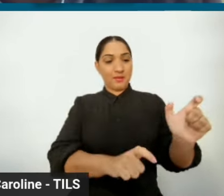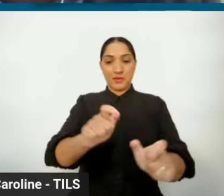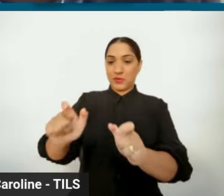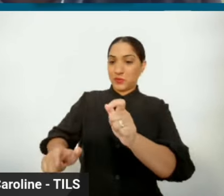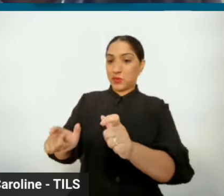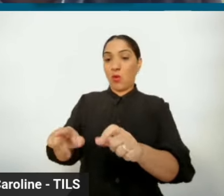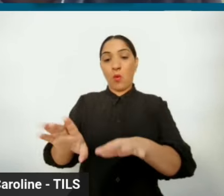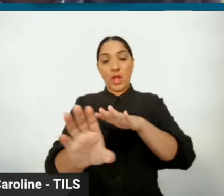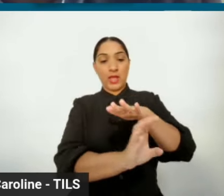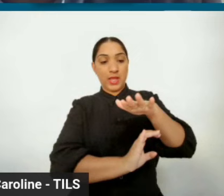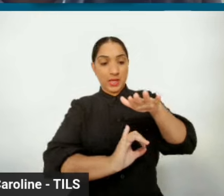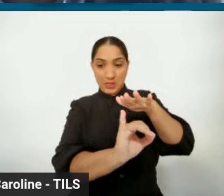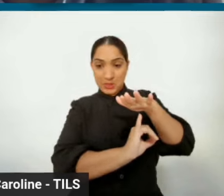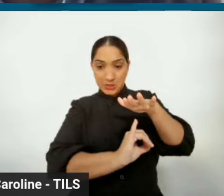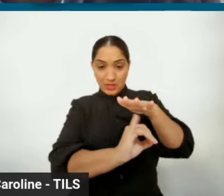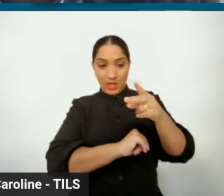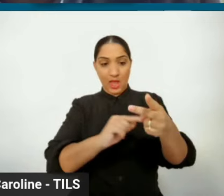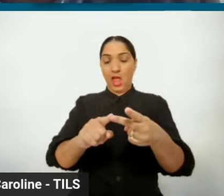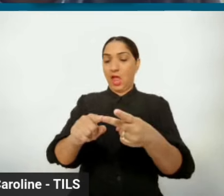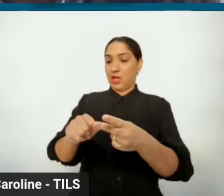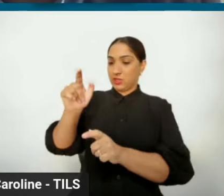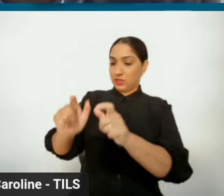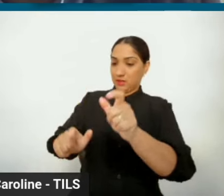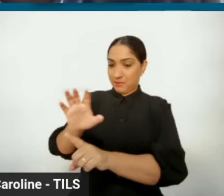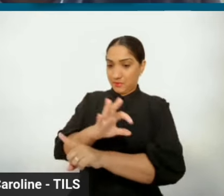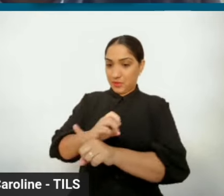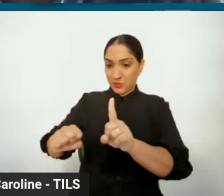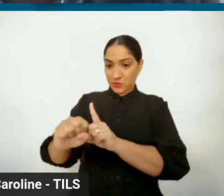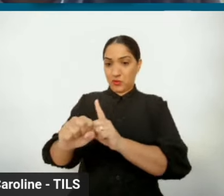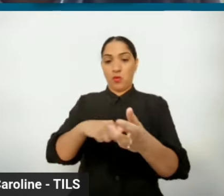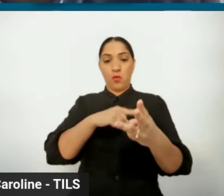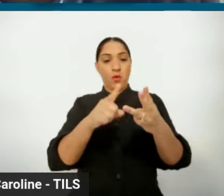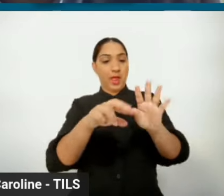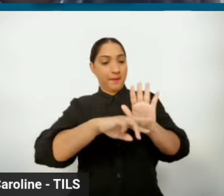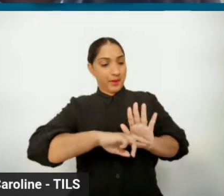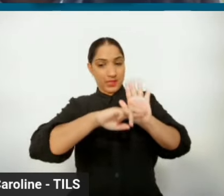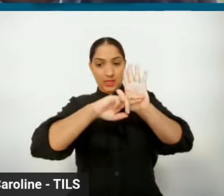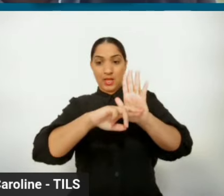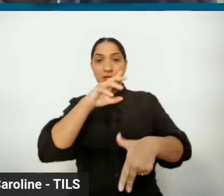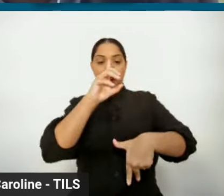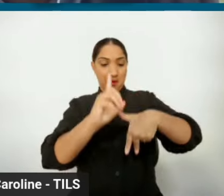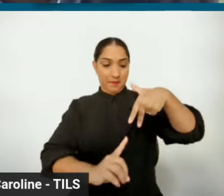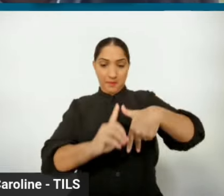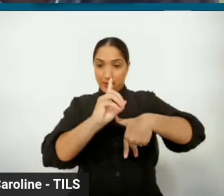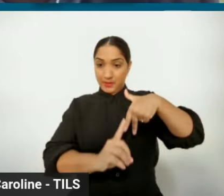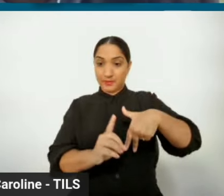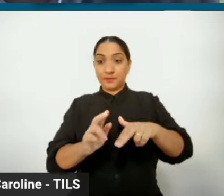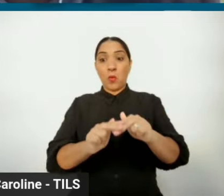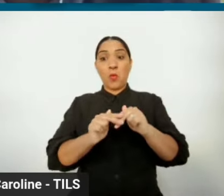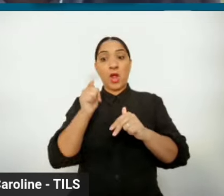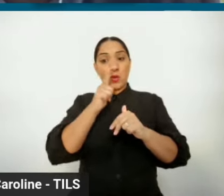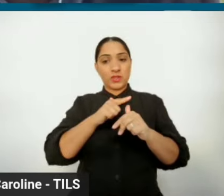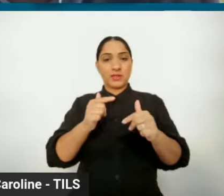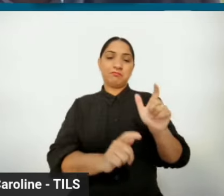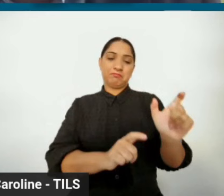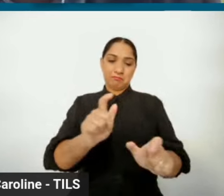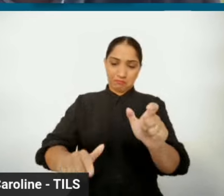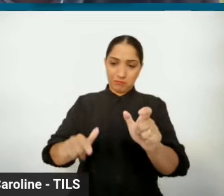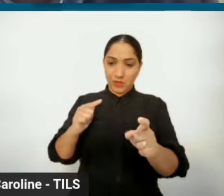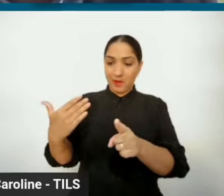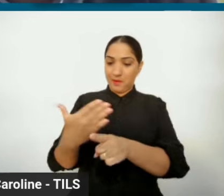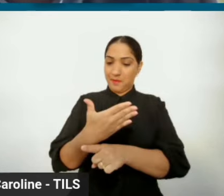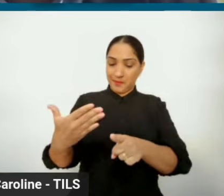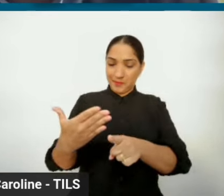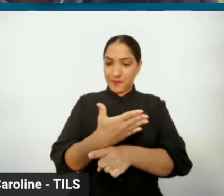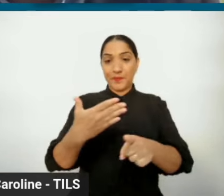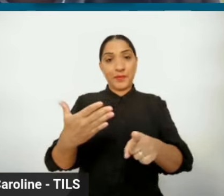entidades representativas das pessoas com deficiência. Então, por si só, a participação popular, a participação cidadã já tem a